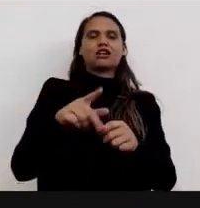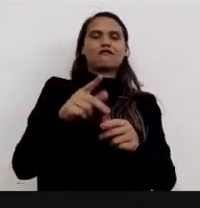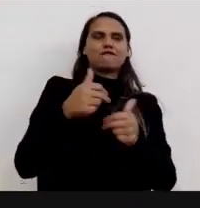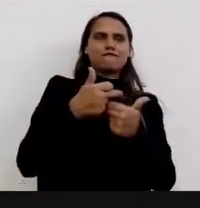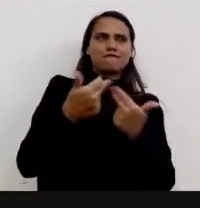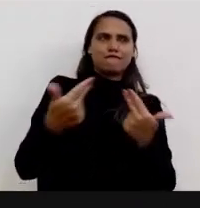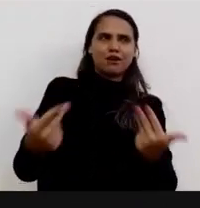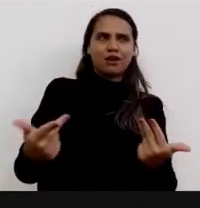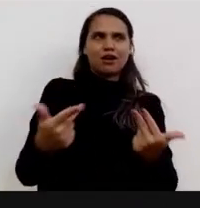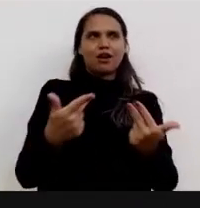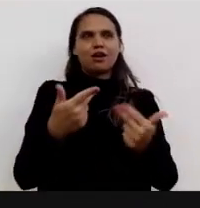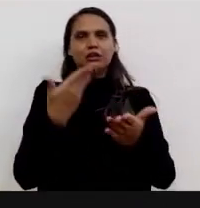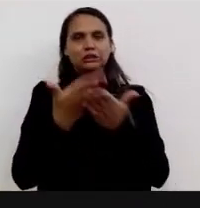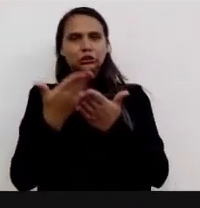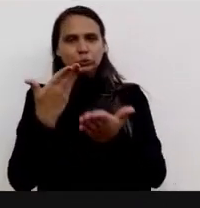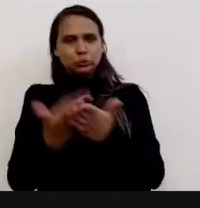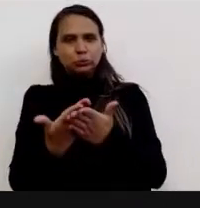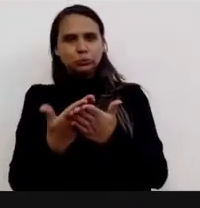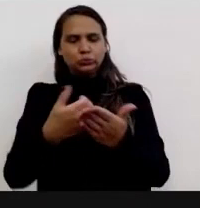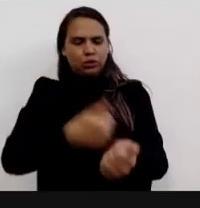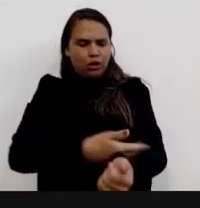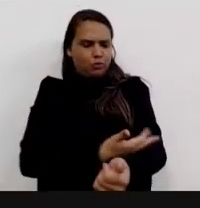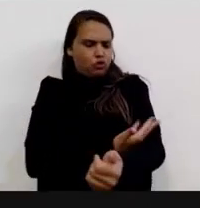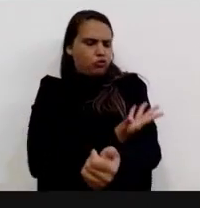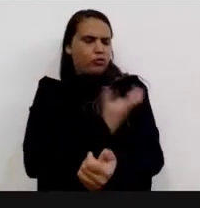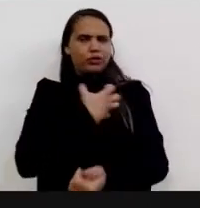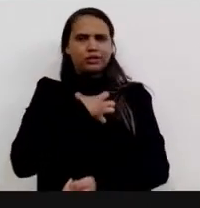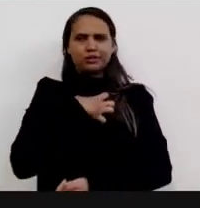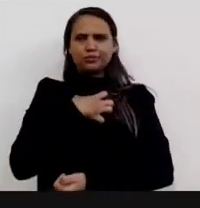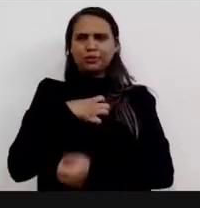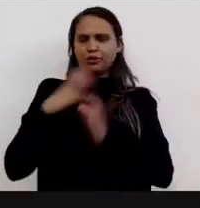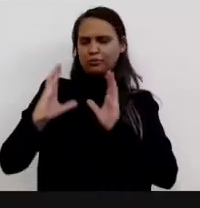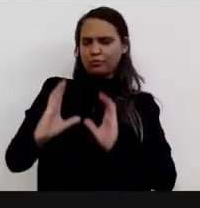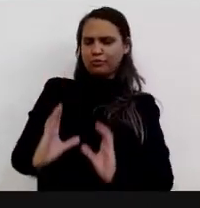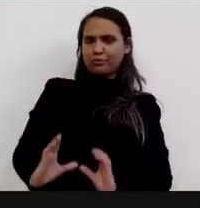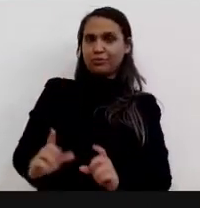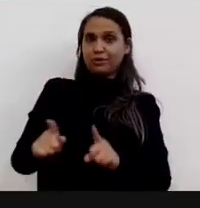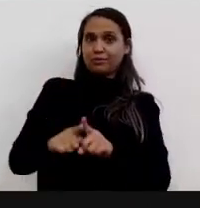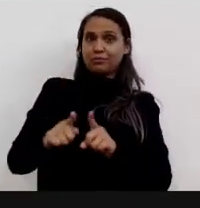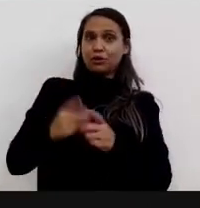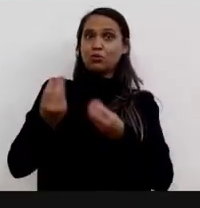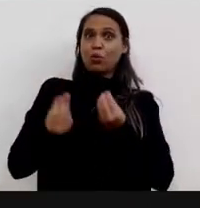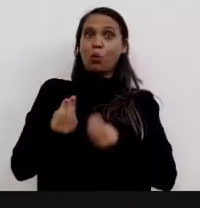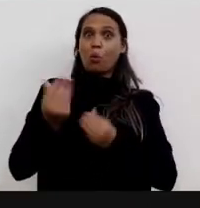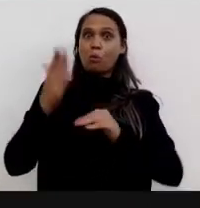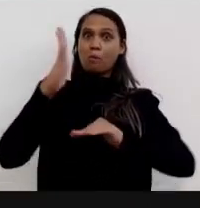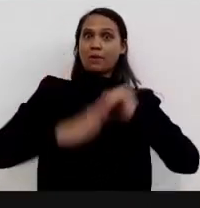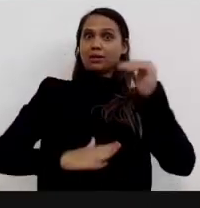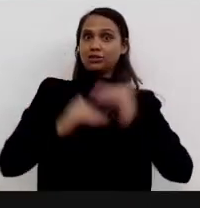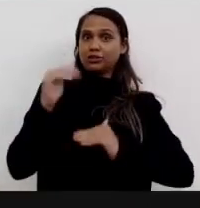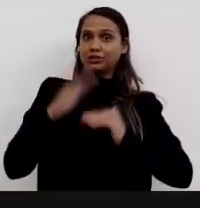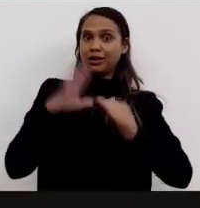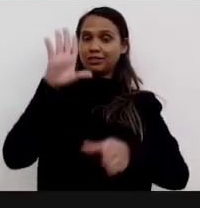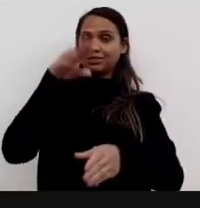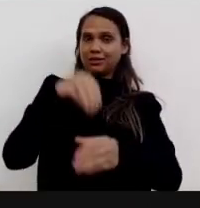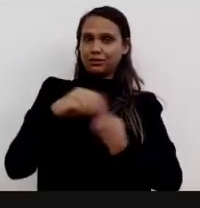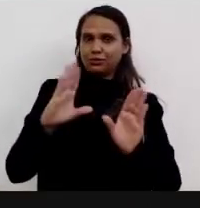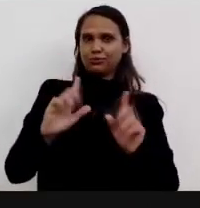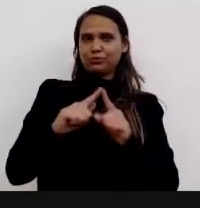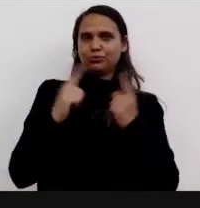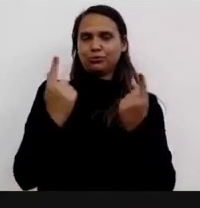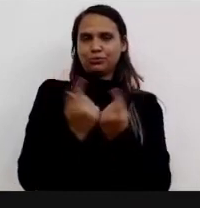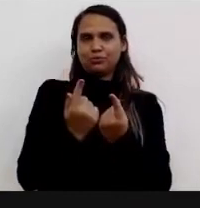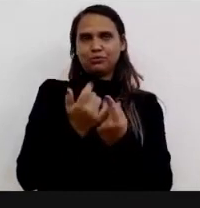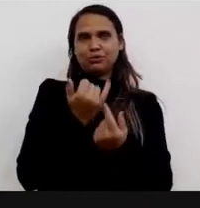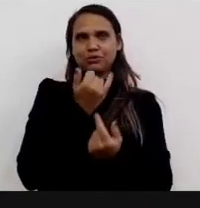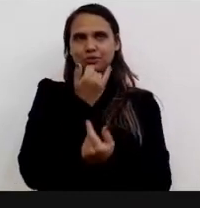das emoções, das decisões, comportamentos, e como aplicar essas coisas de fato na organização. Gente,